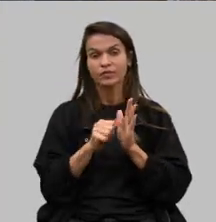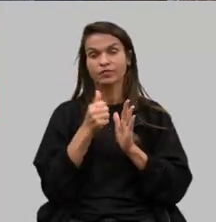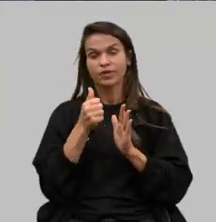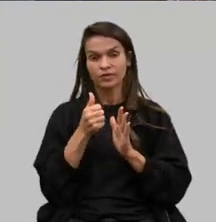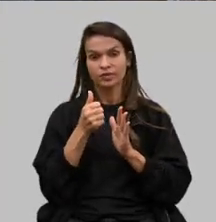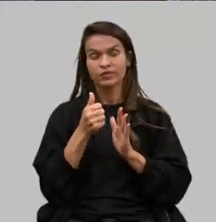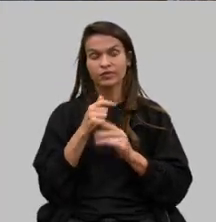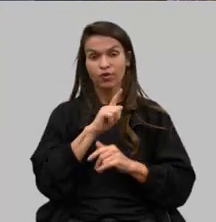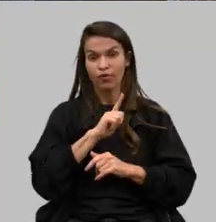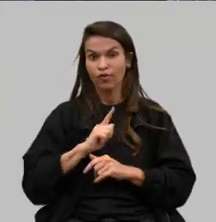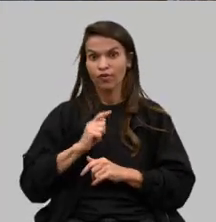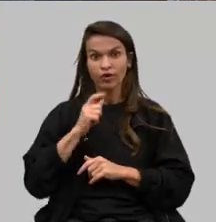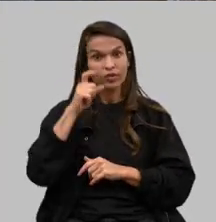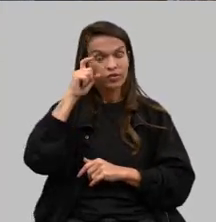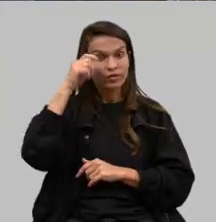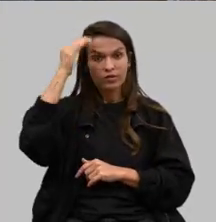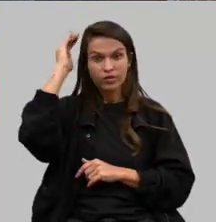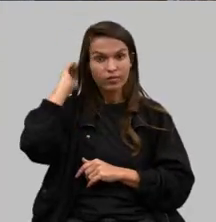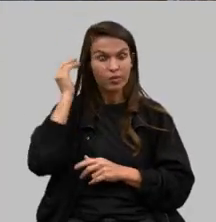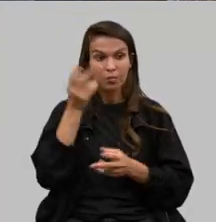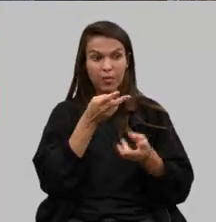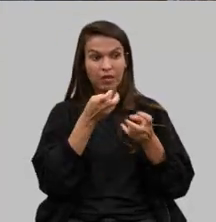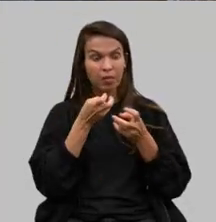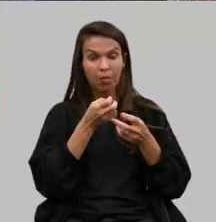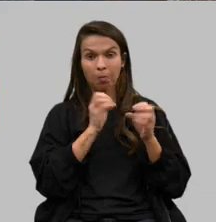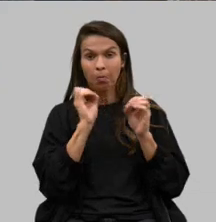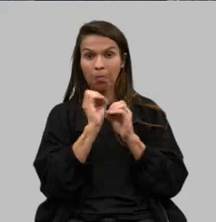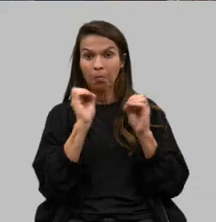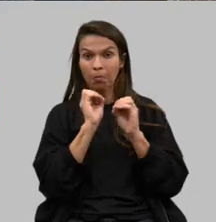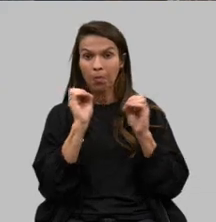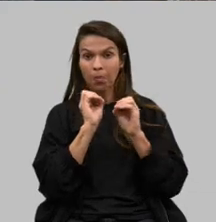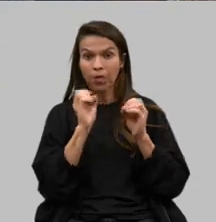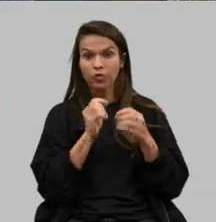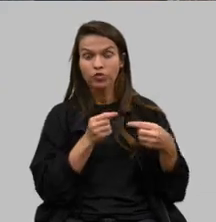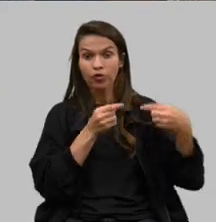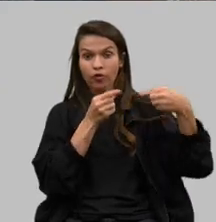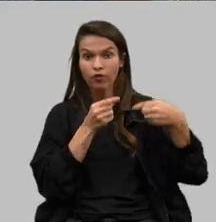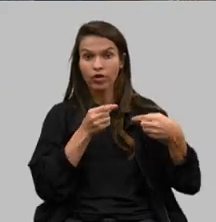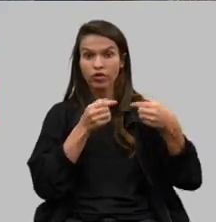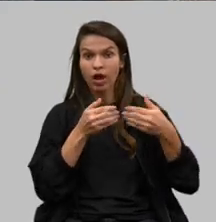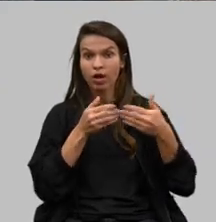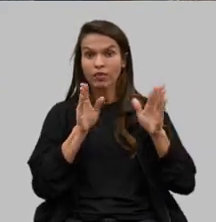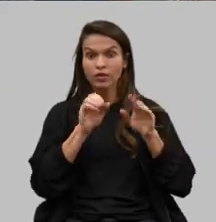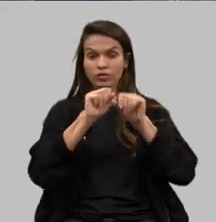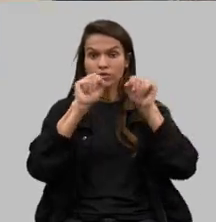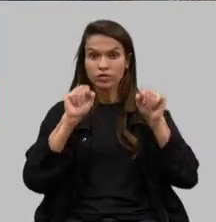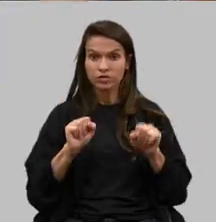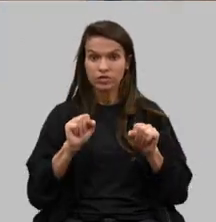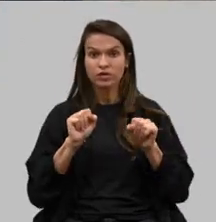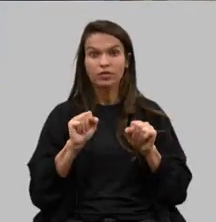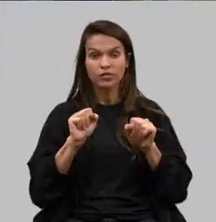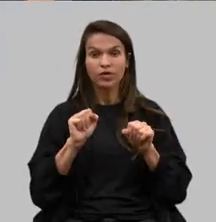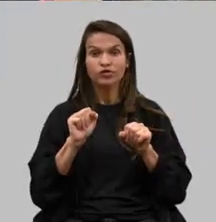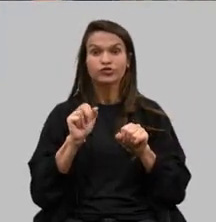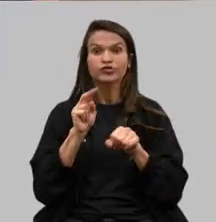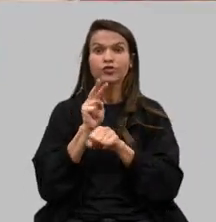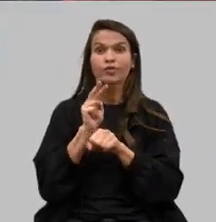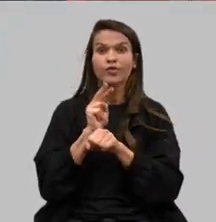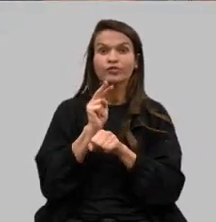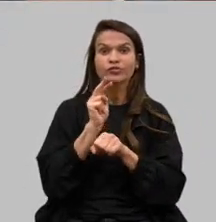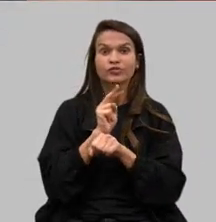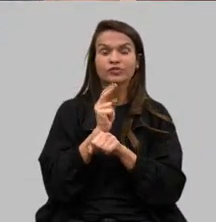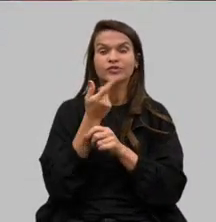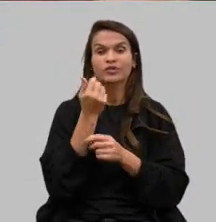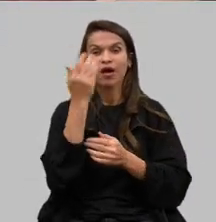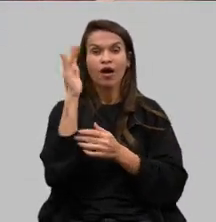né se o governo Zema não ver nenhum conflito eh de abrir o sistema de Proteção Ambiental a consultorias